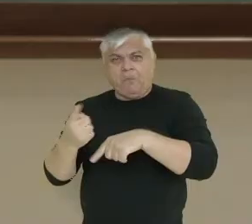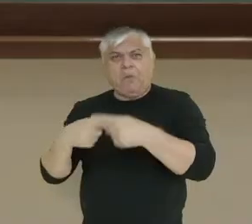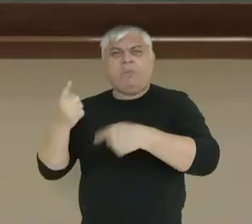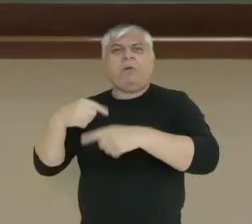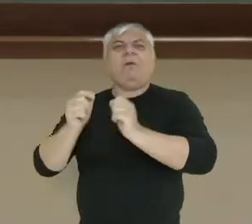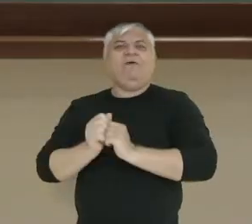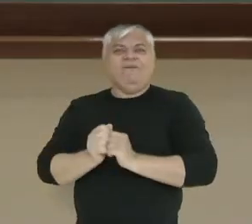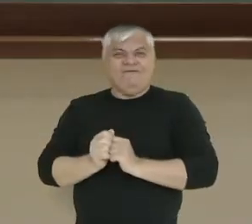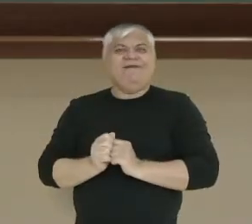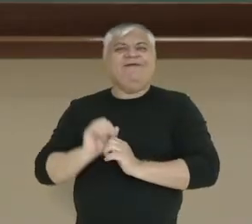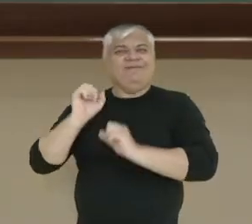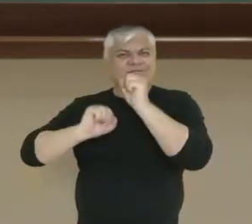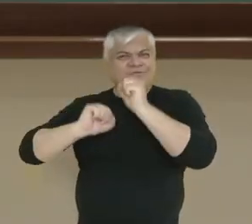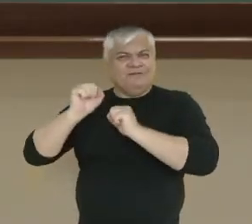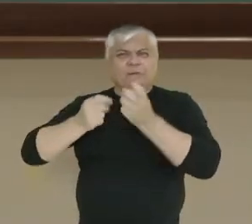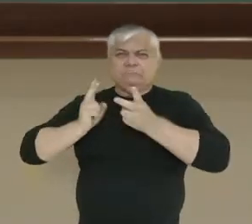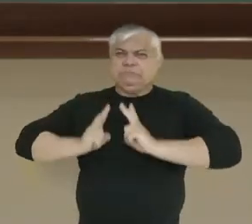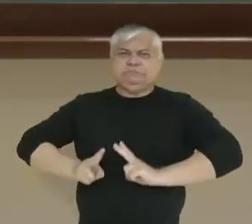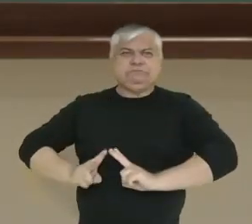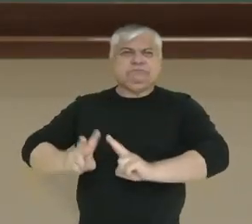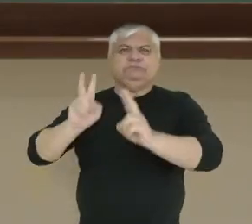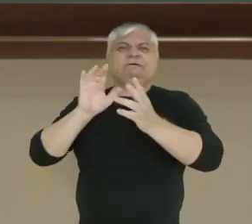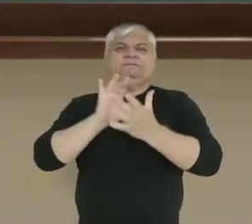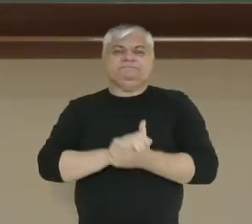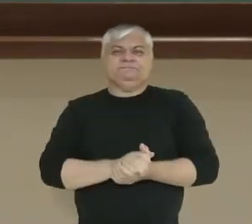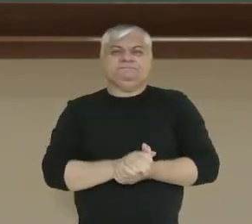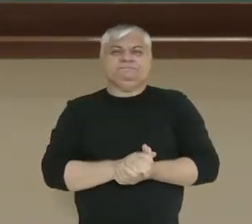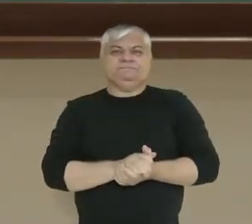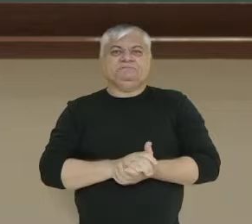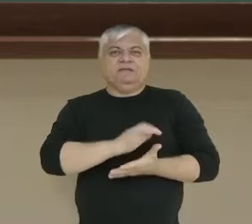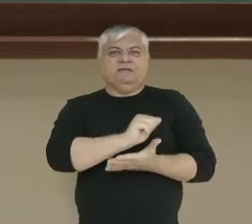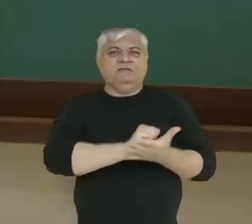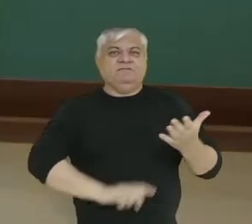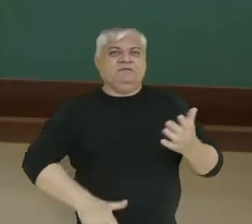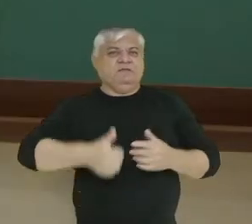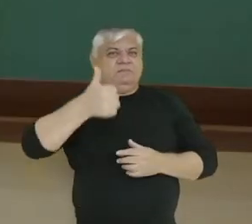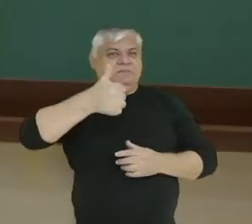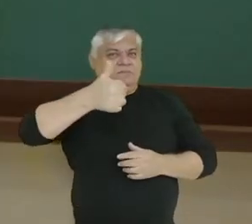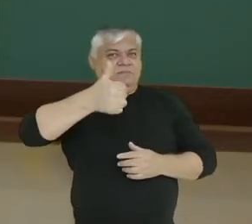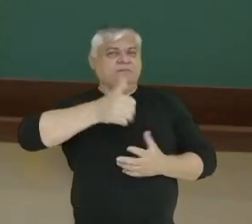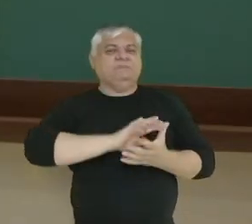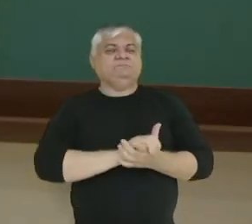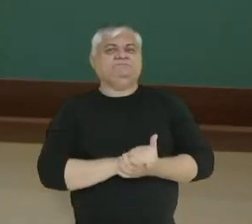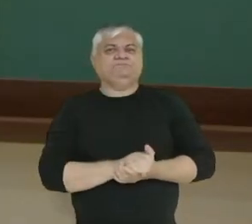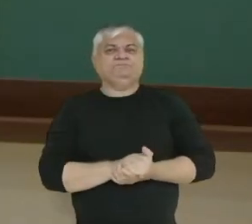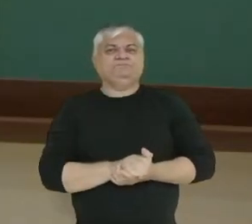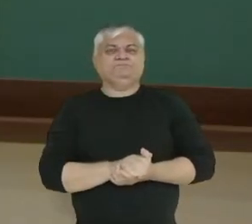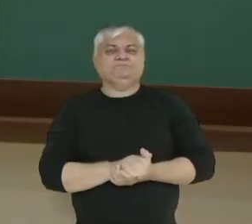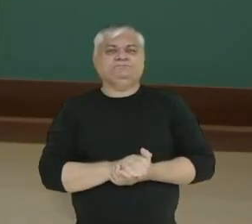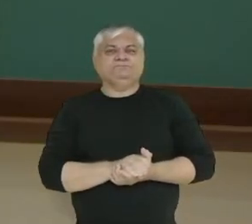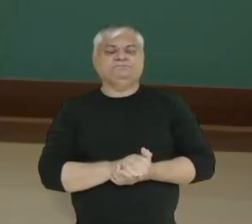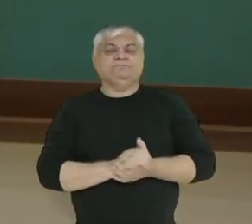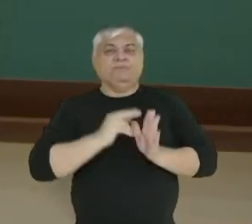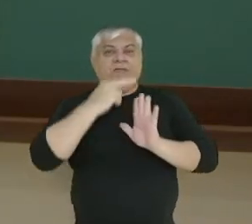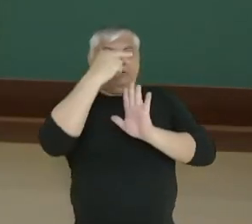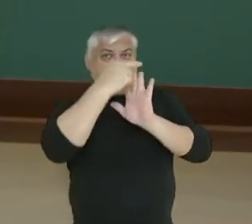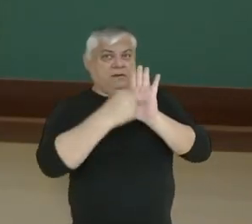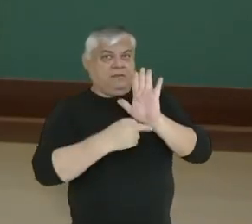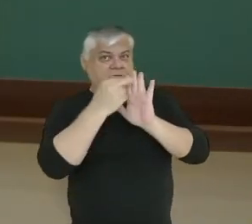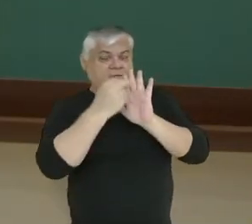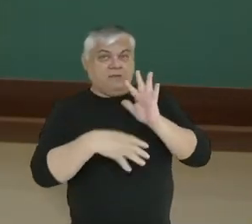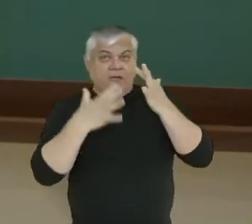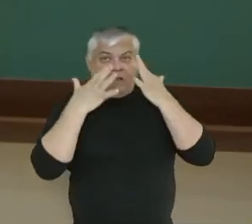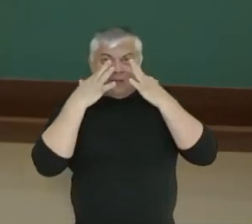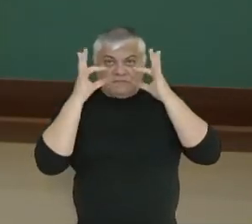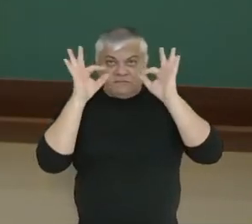um processo contínuo. Chegamos na nossa primeira atividade. Gente, leiam com atenção